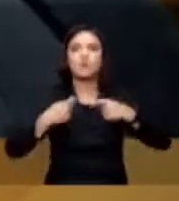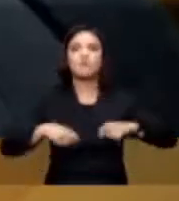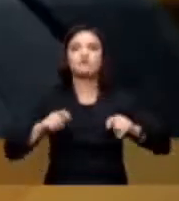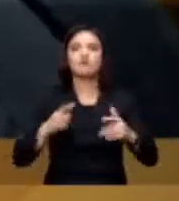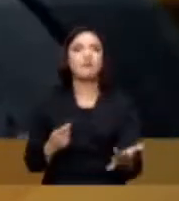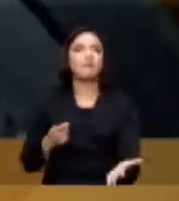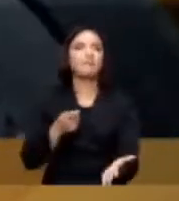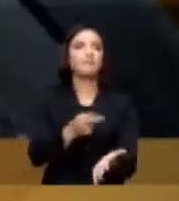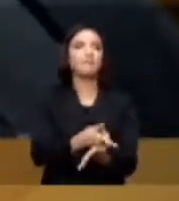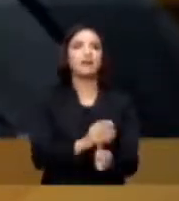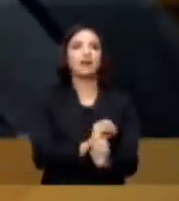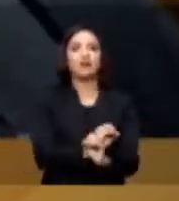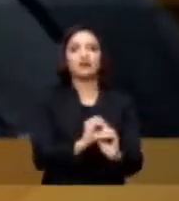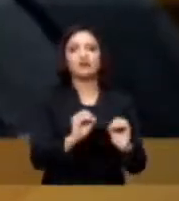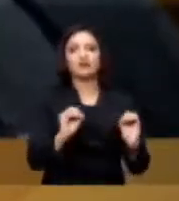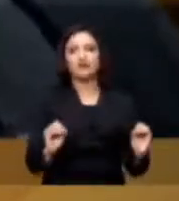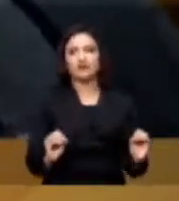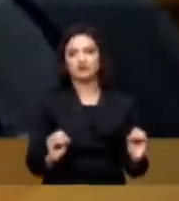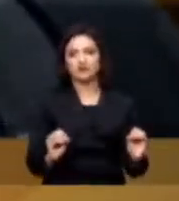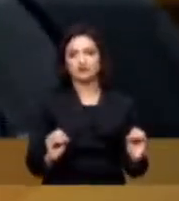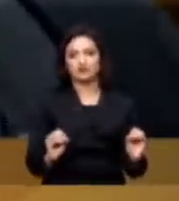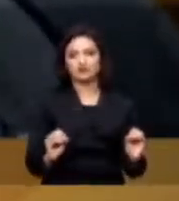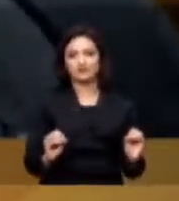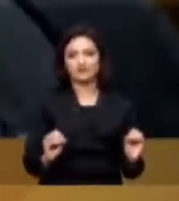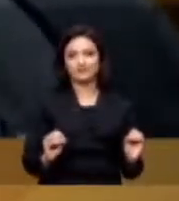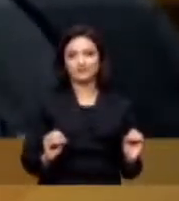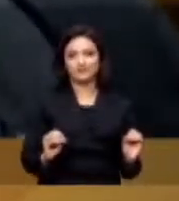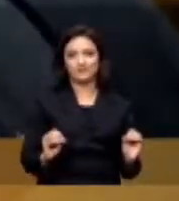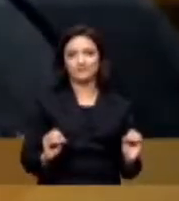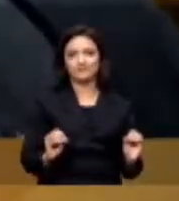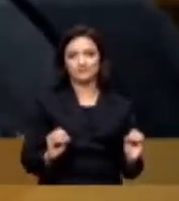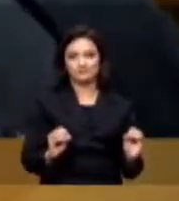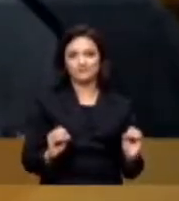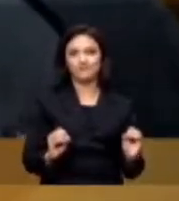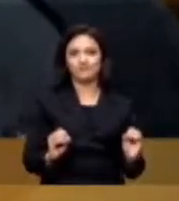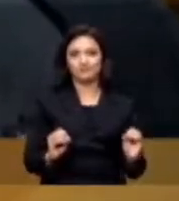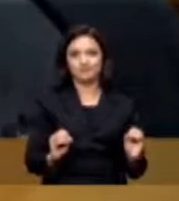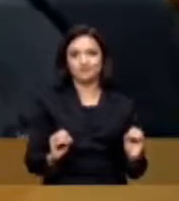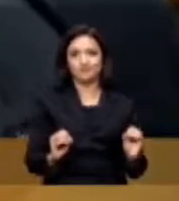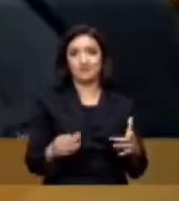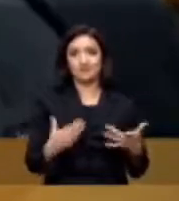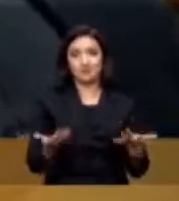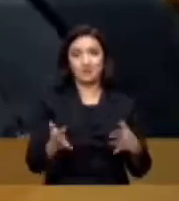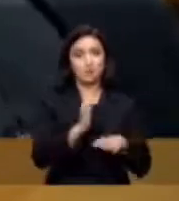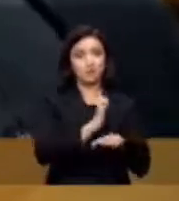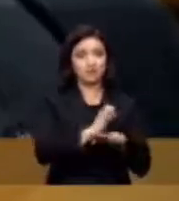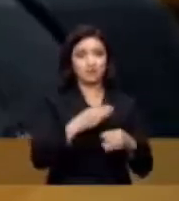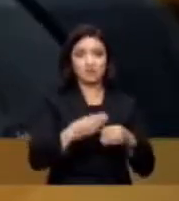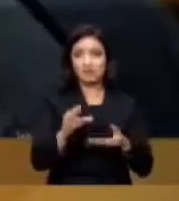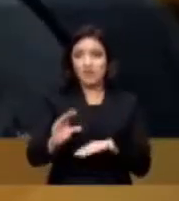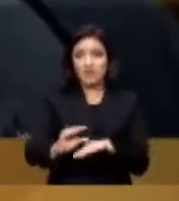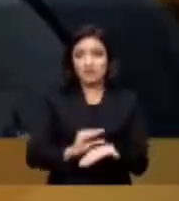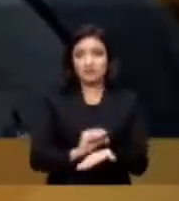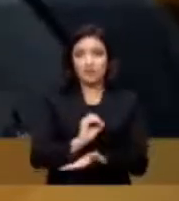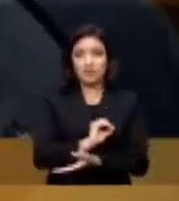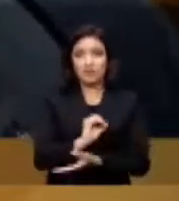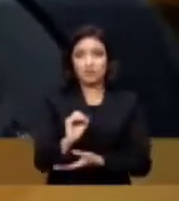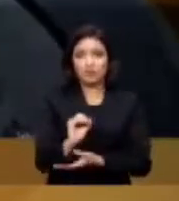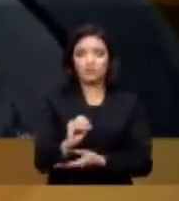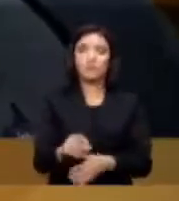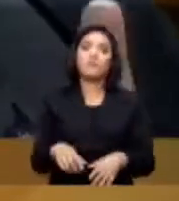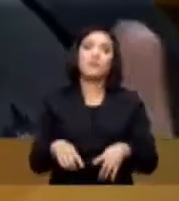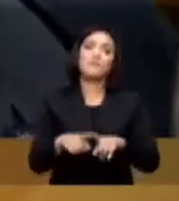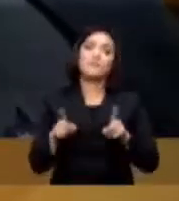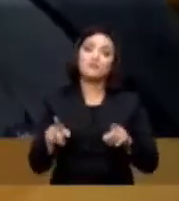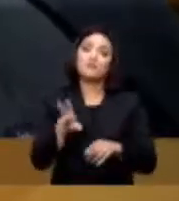contraprestação aos titulares deste patrimônio público, mesmo se tratando de